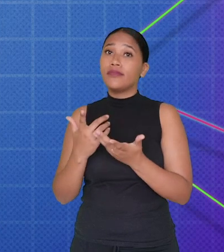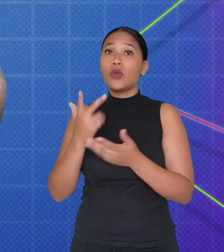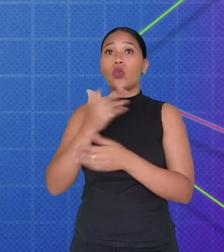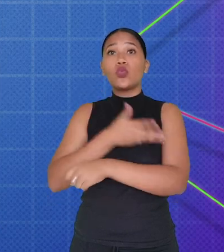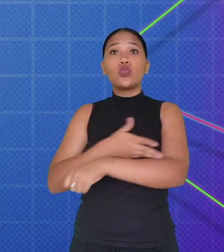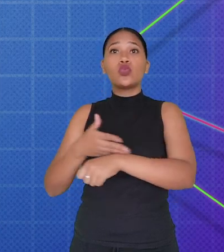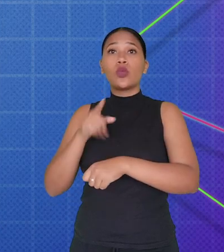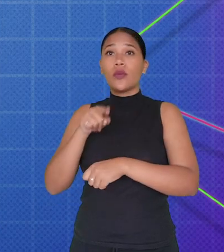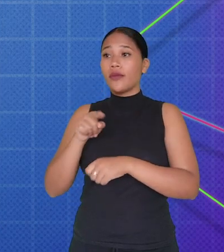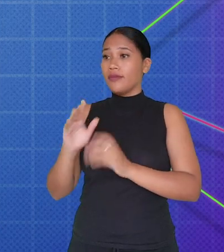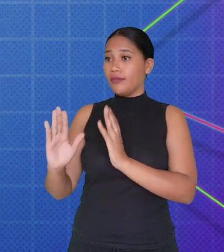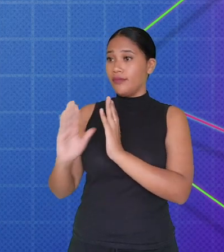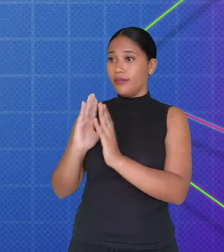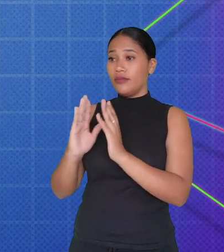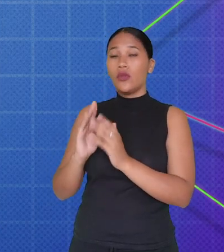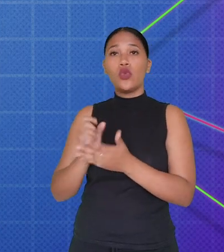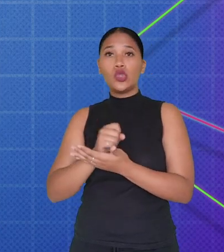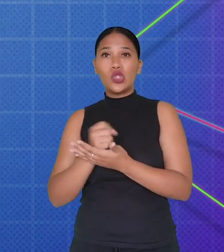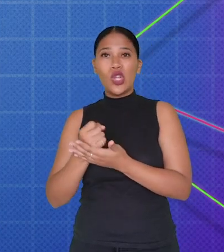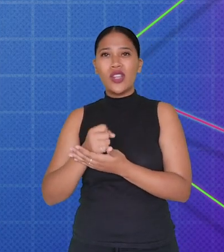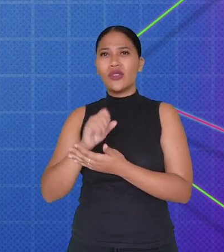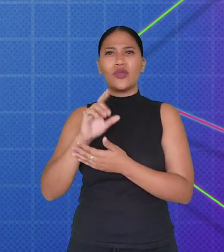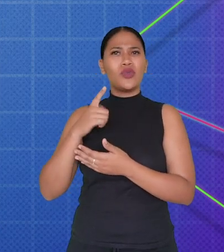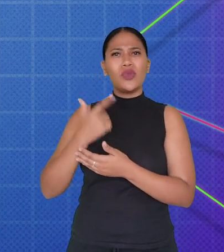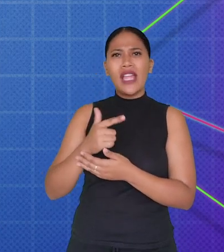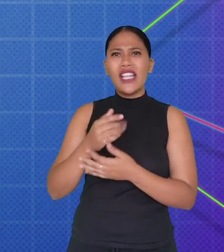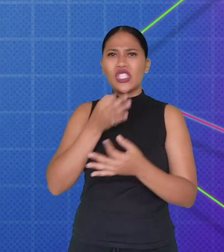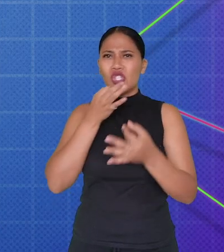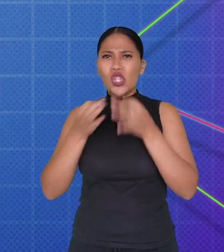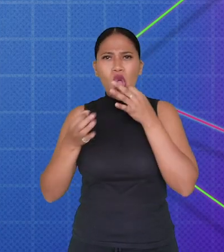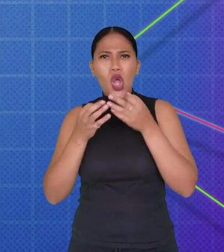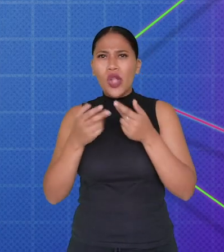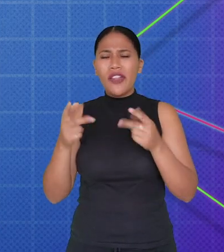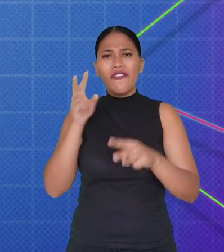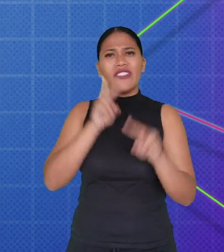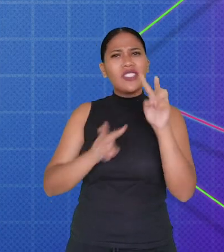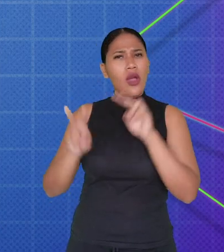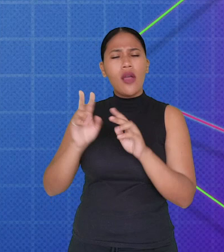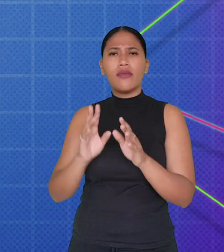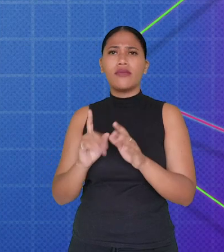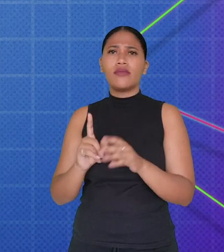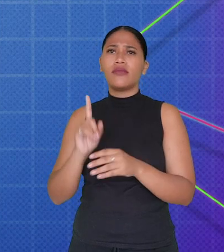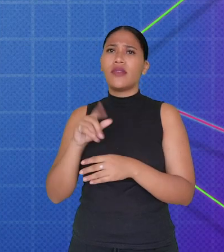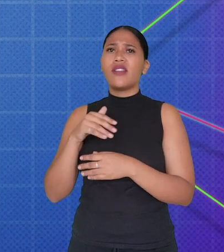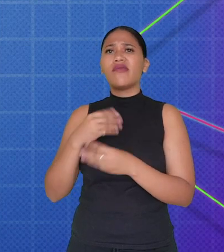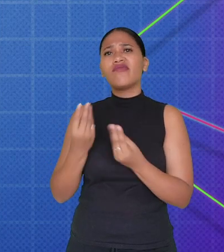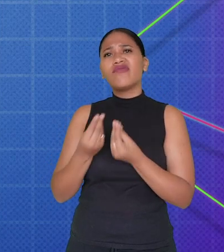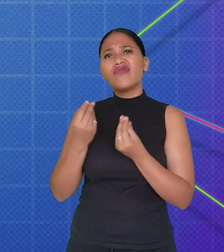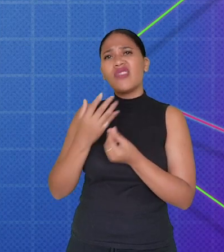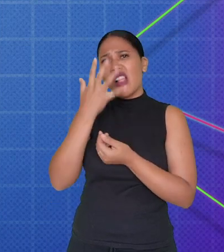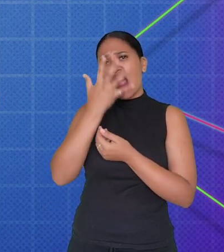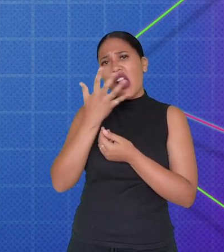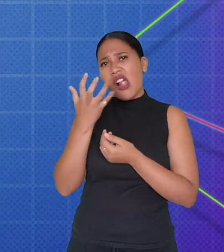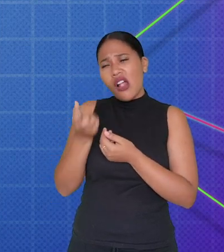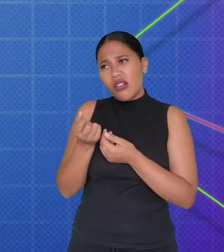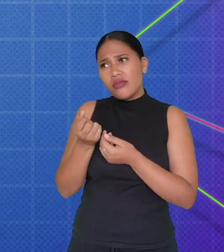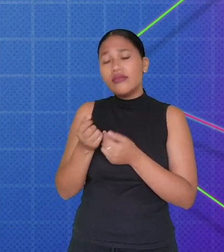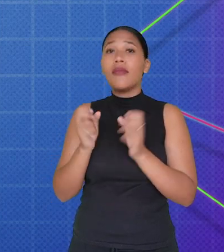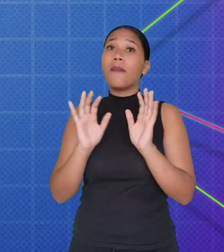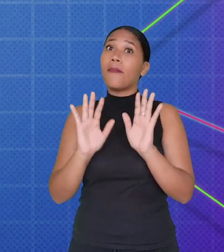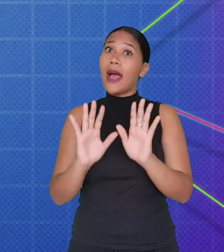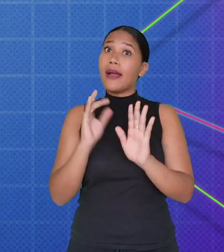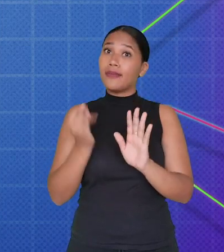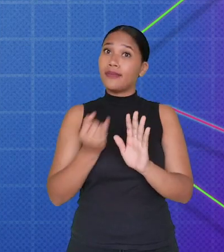geralmente nessa fase o jogo ainda não possui gráficos sons e outros elementos visuais o que pode torná-lo menos atraente